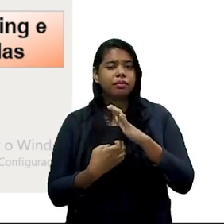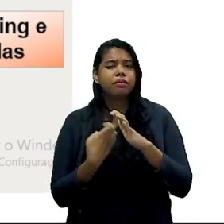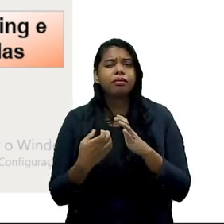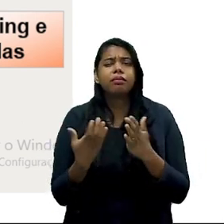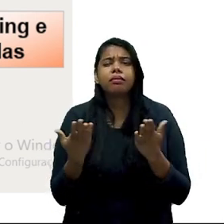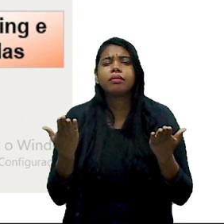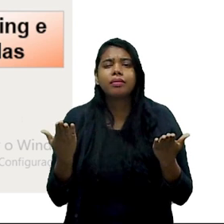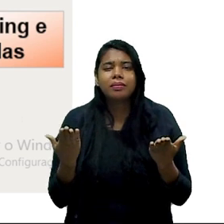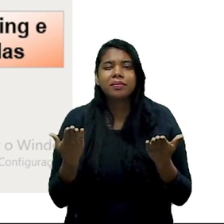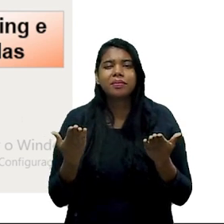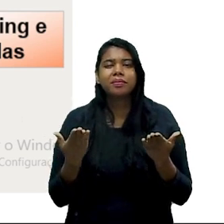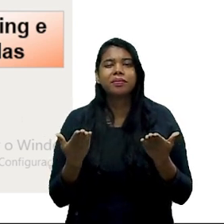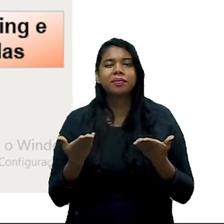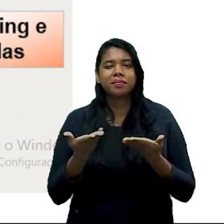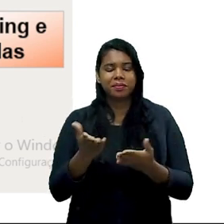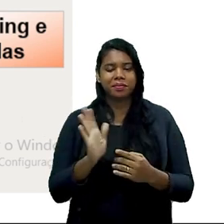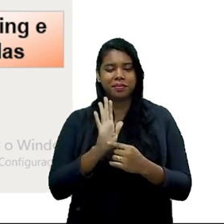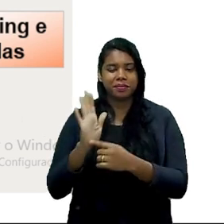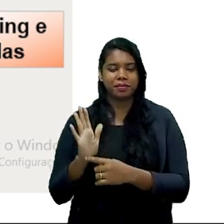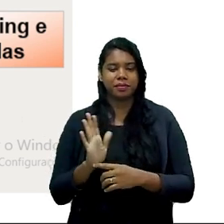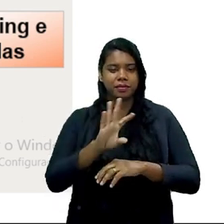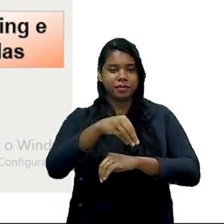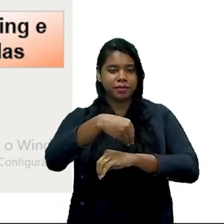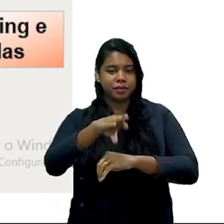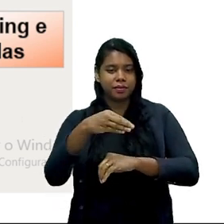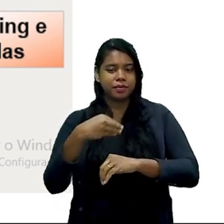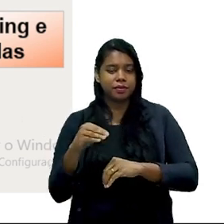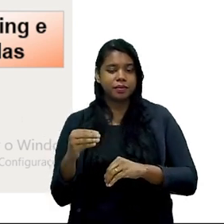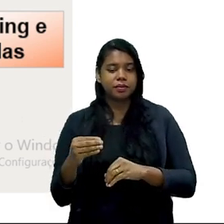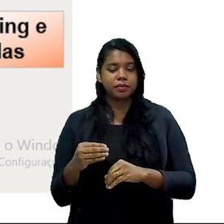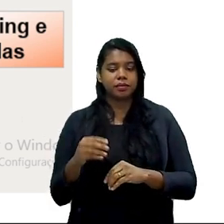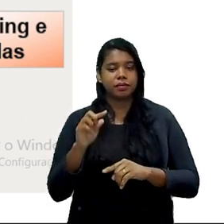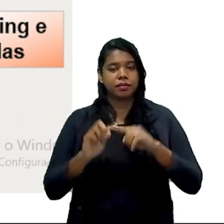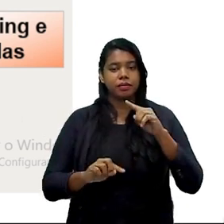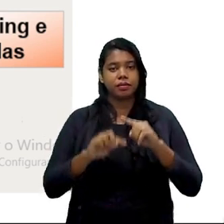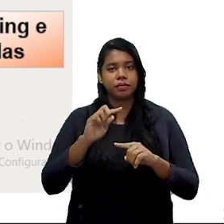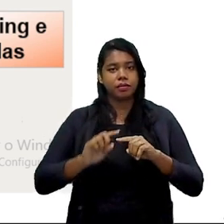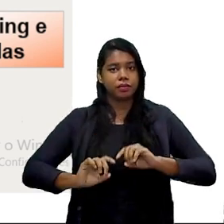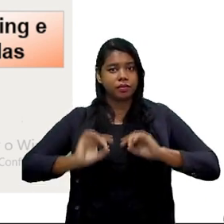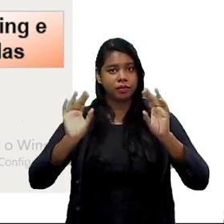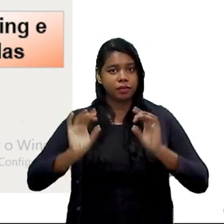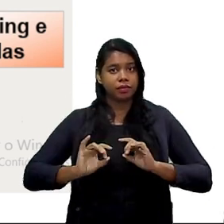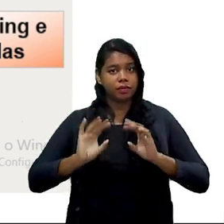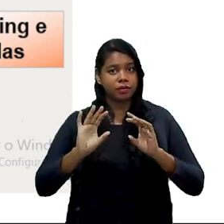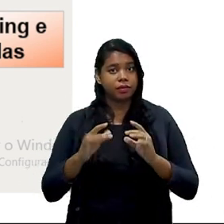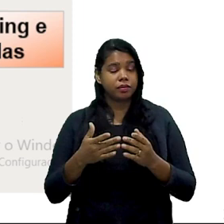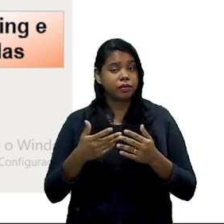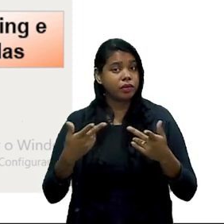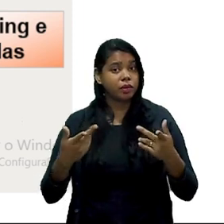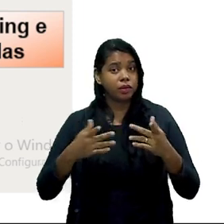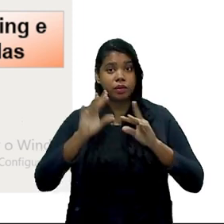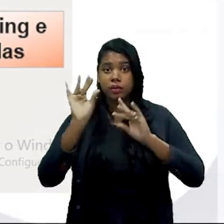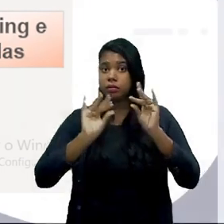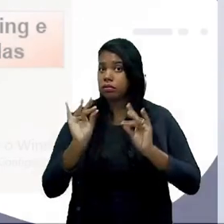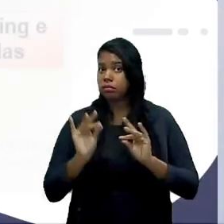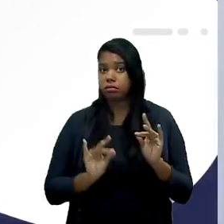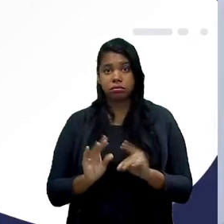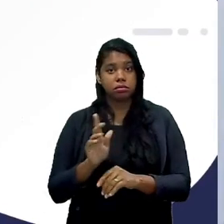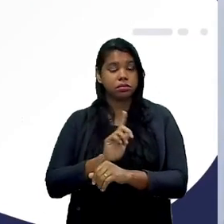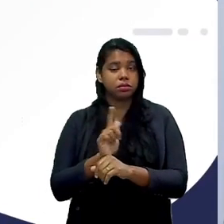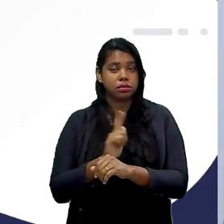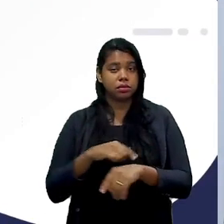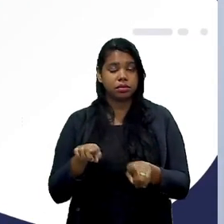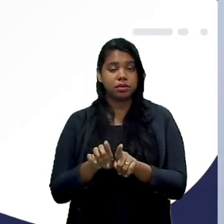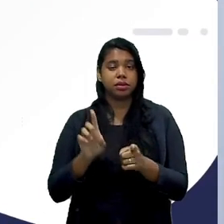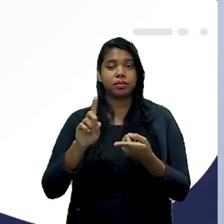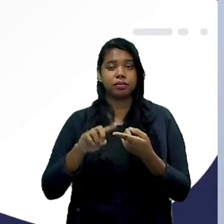para atuar e prestar os seus serviços, colocar seus produtos no mercado, tem algumas áreas específicas da área de gestão. É